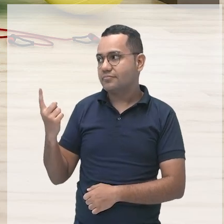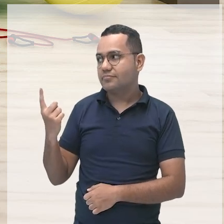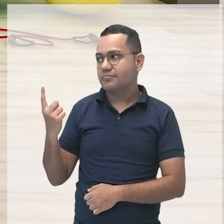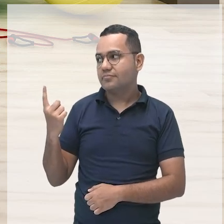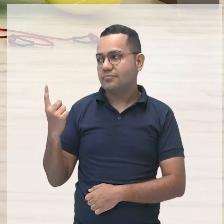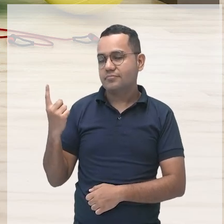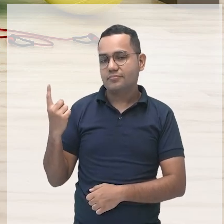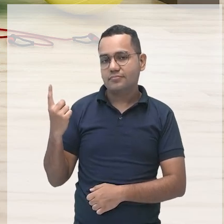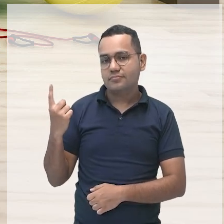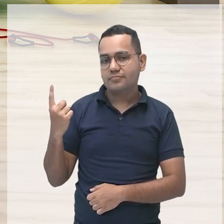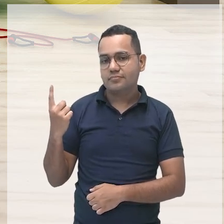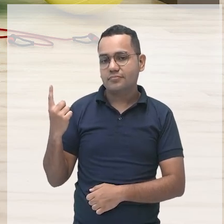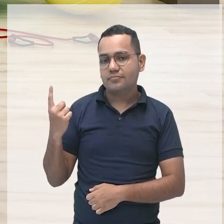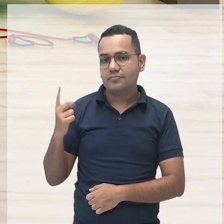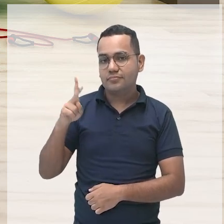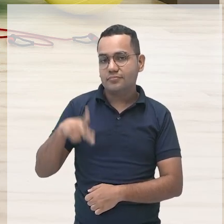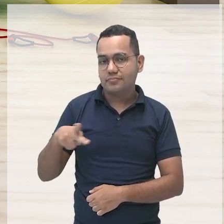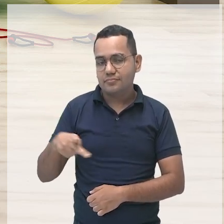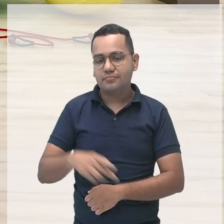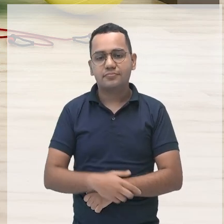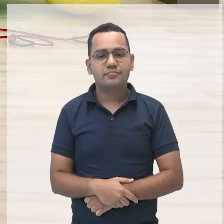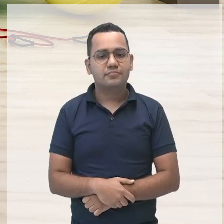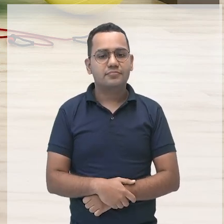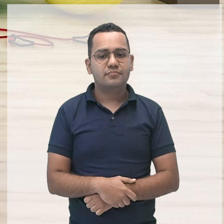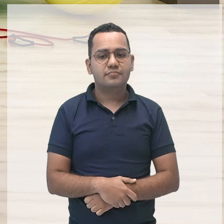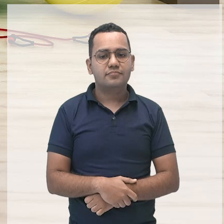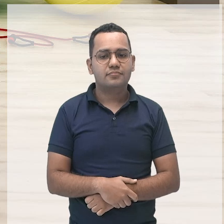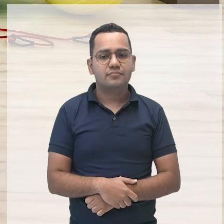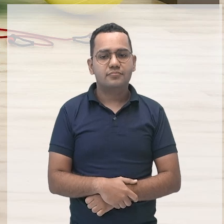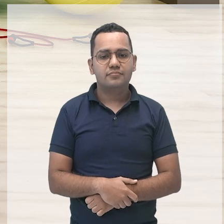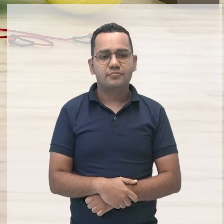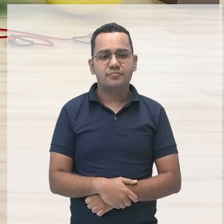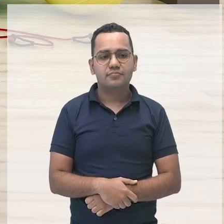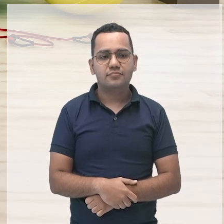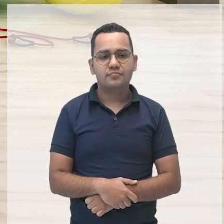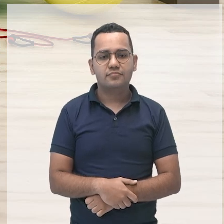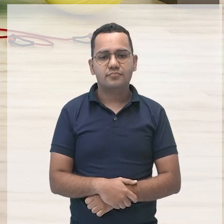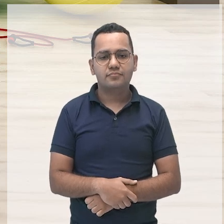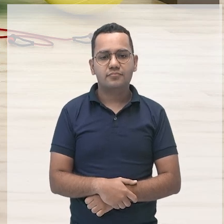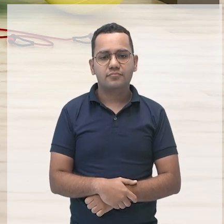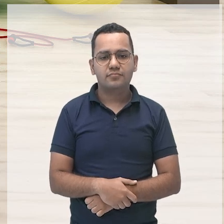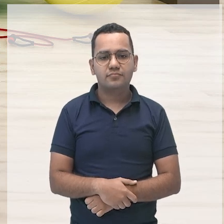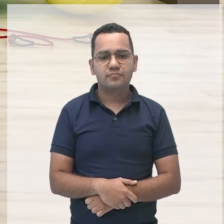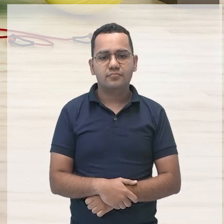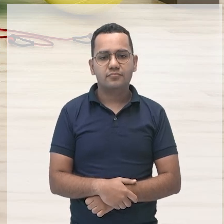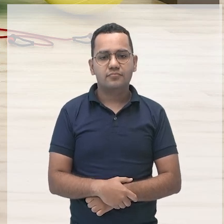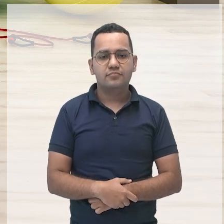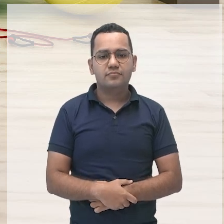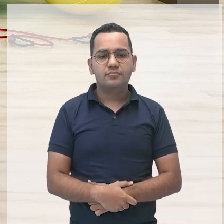meu peito um pouco mais para frente e agora eu faço esse movimento. Vamos lá. 1,